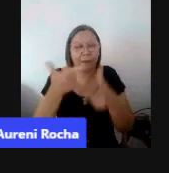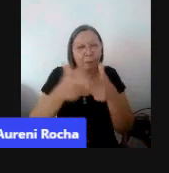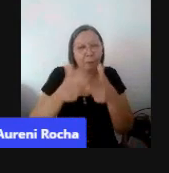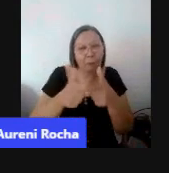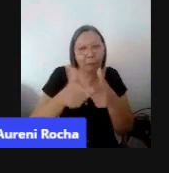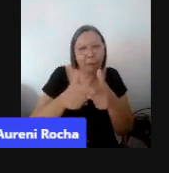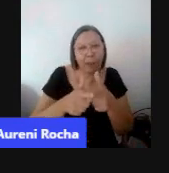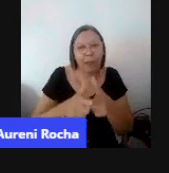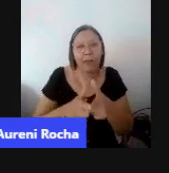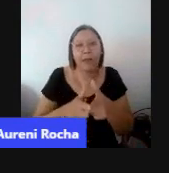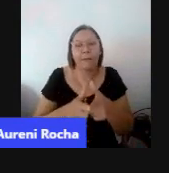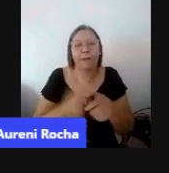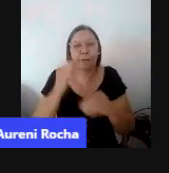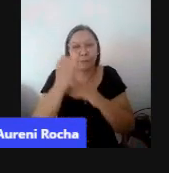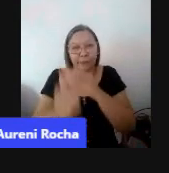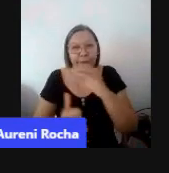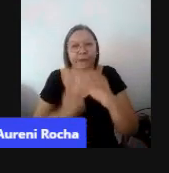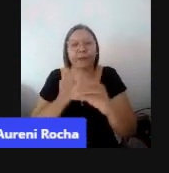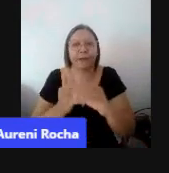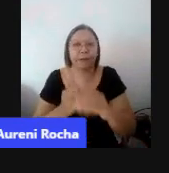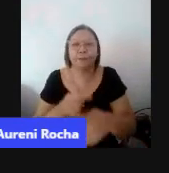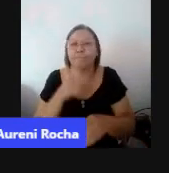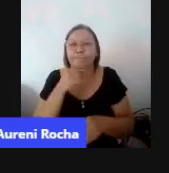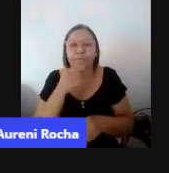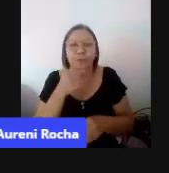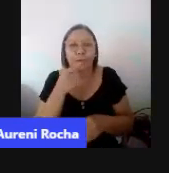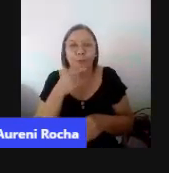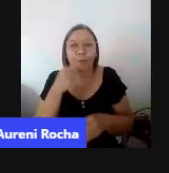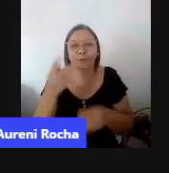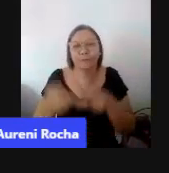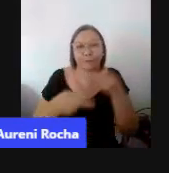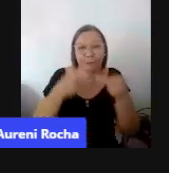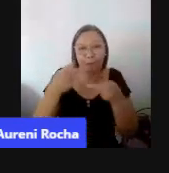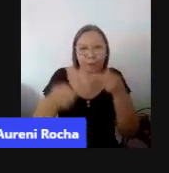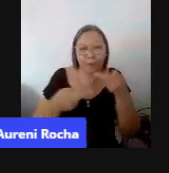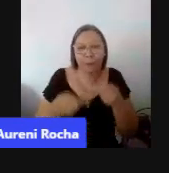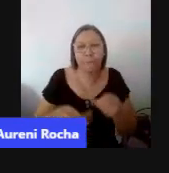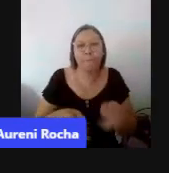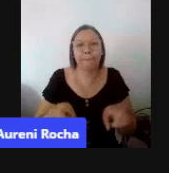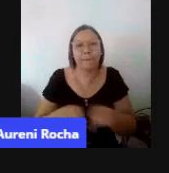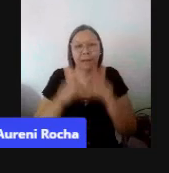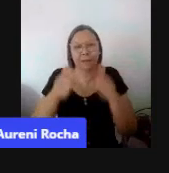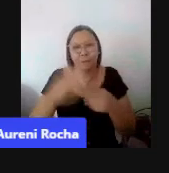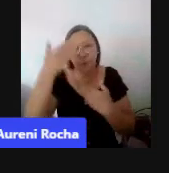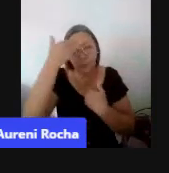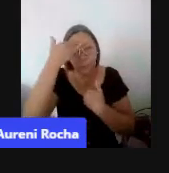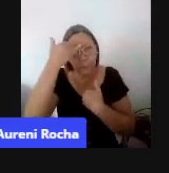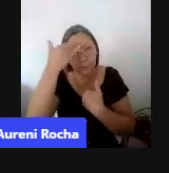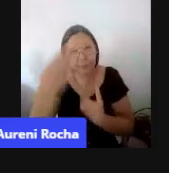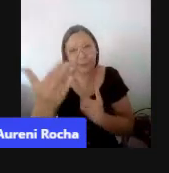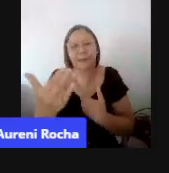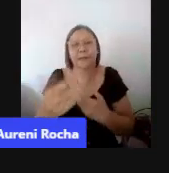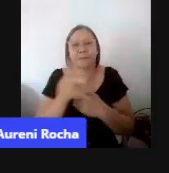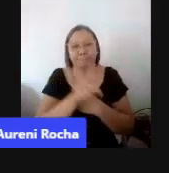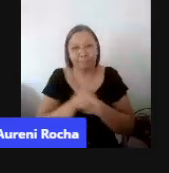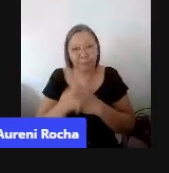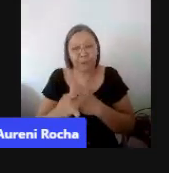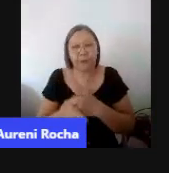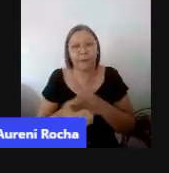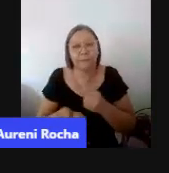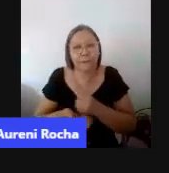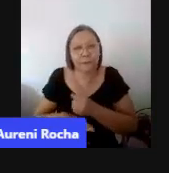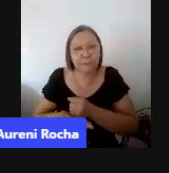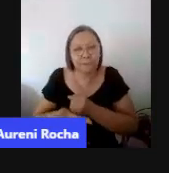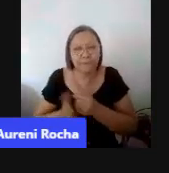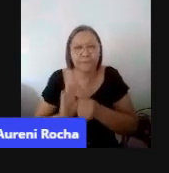conseguiu, infelizmente, falar aqui, mas muito obrigada, Brenda, por esse apoio, esse suporte, né, nessa formação, por